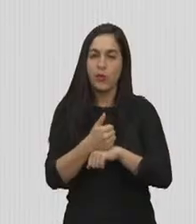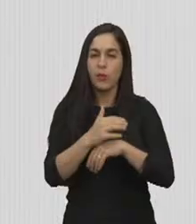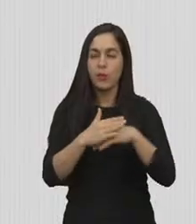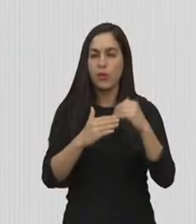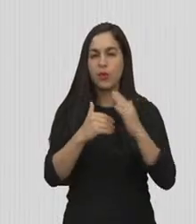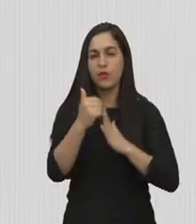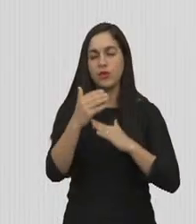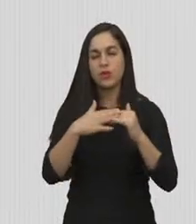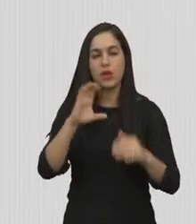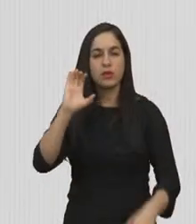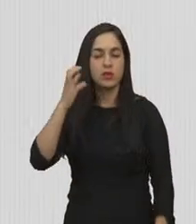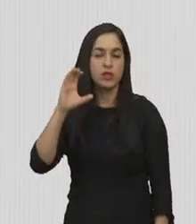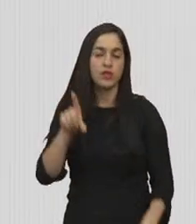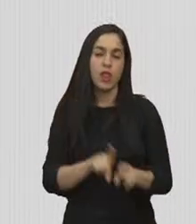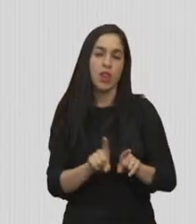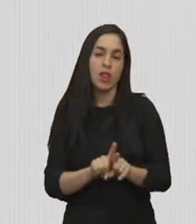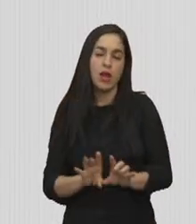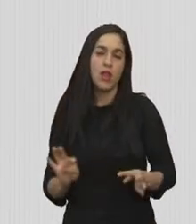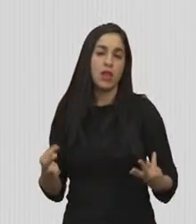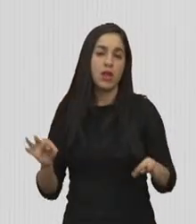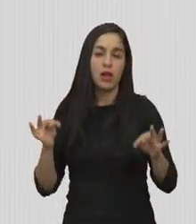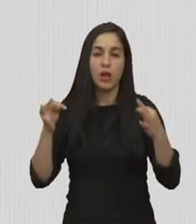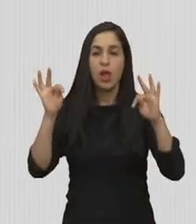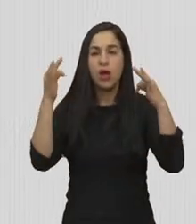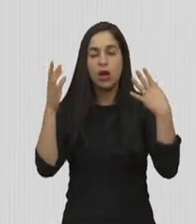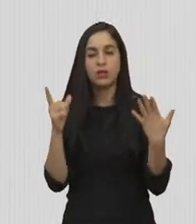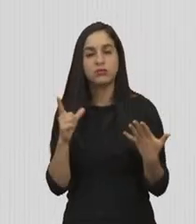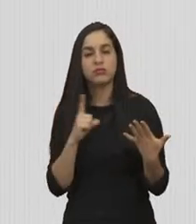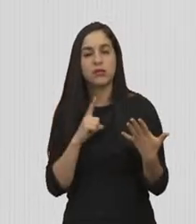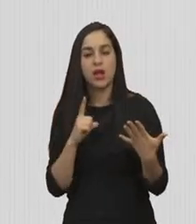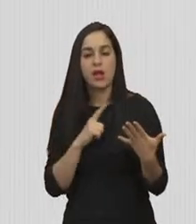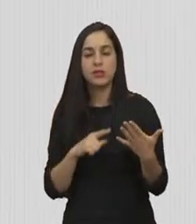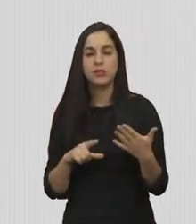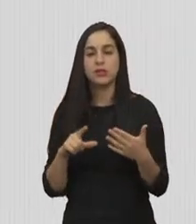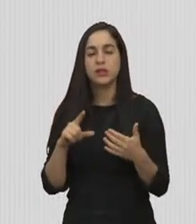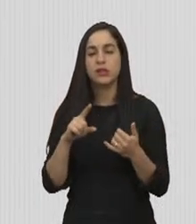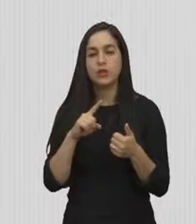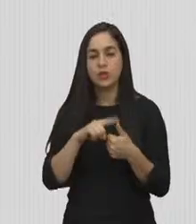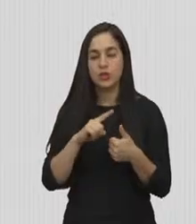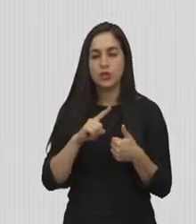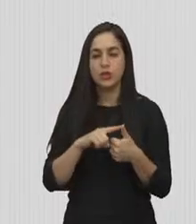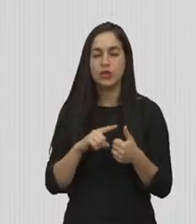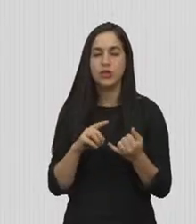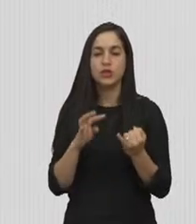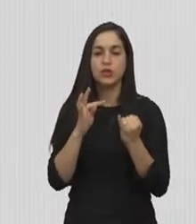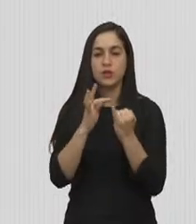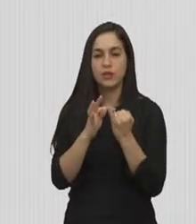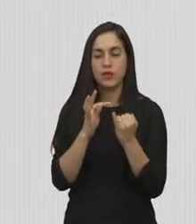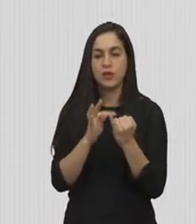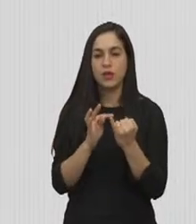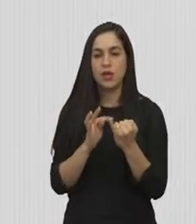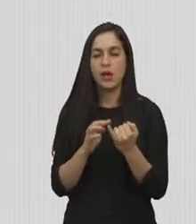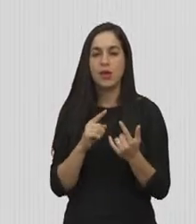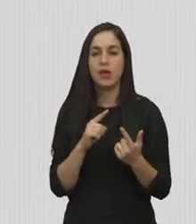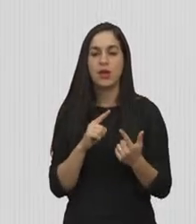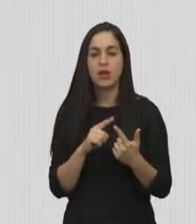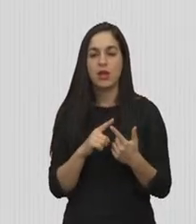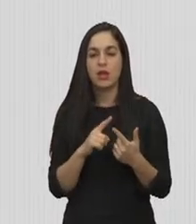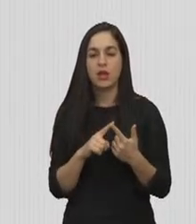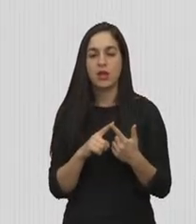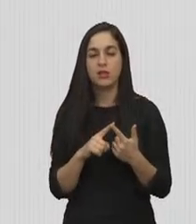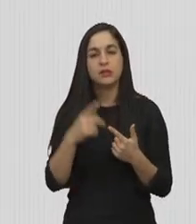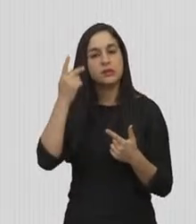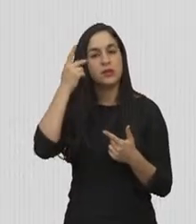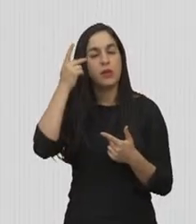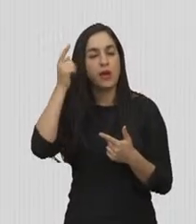Científica e Tecnológica. E é constituído das seguintes instituições: Instituto Federal de Educação, Ciência e Tecnologia, que tem o de São